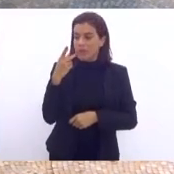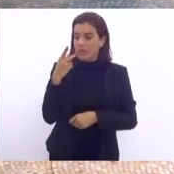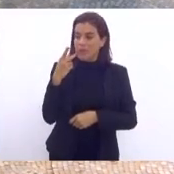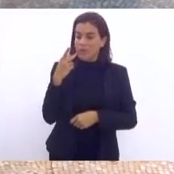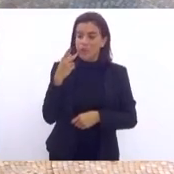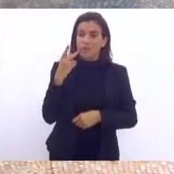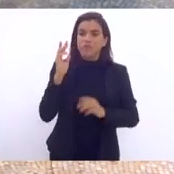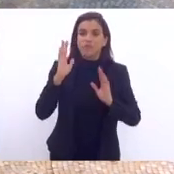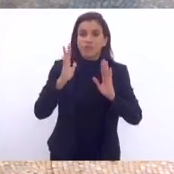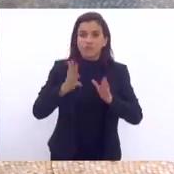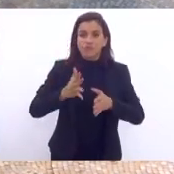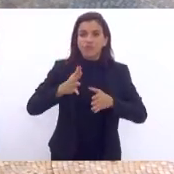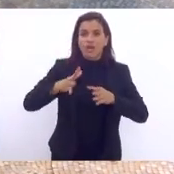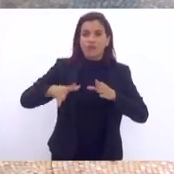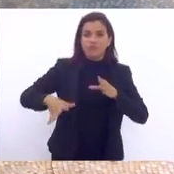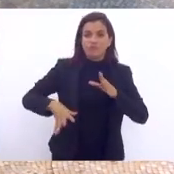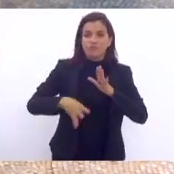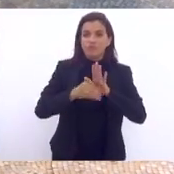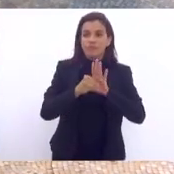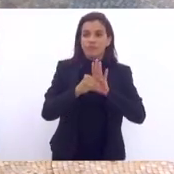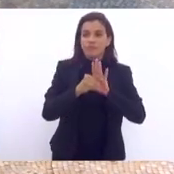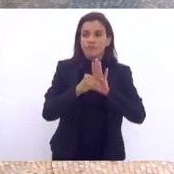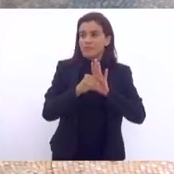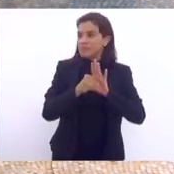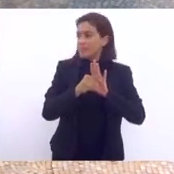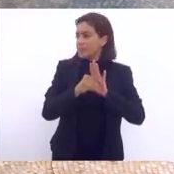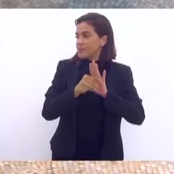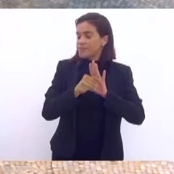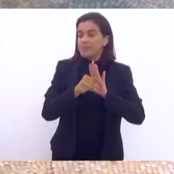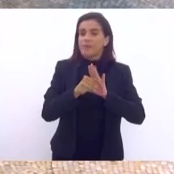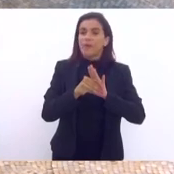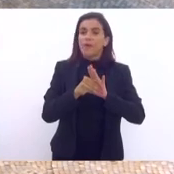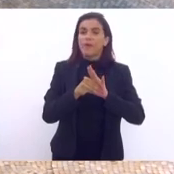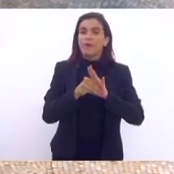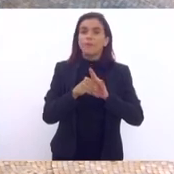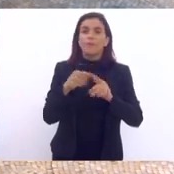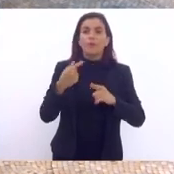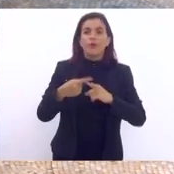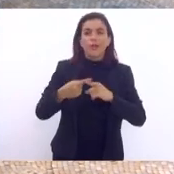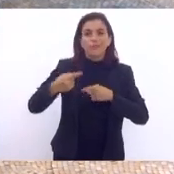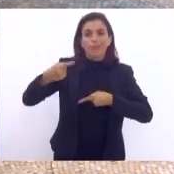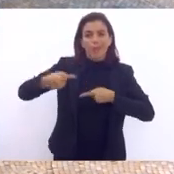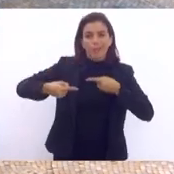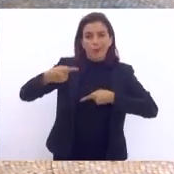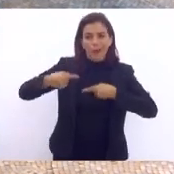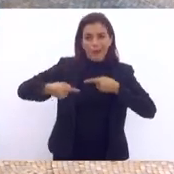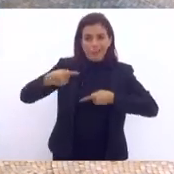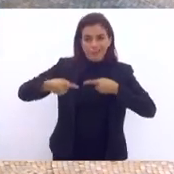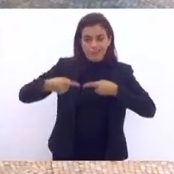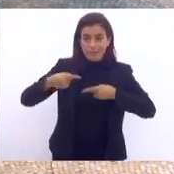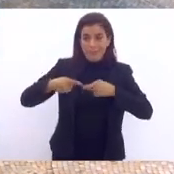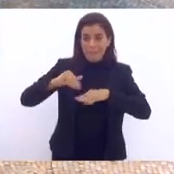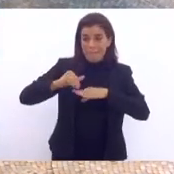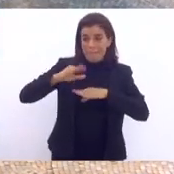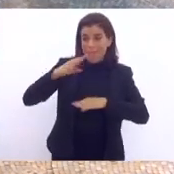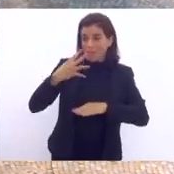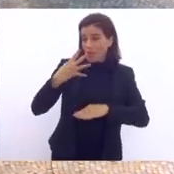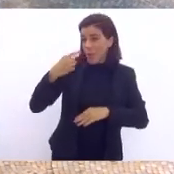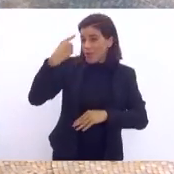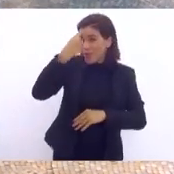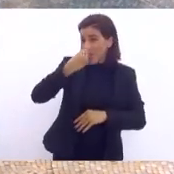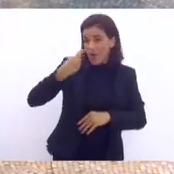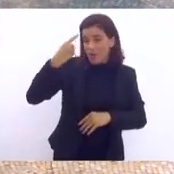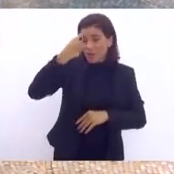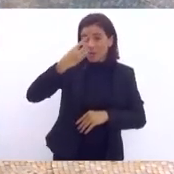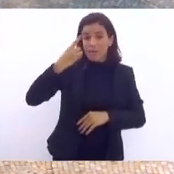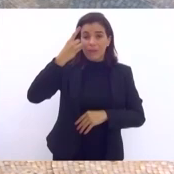que não entrou a emenda, mas porque no longo debate que nós fizemos, de mais de 4 horas, em que o deputado Luiz Paulo participou também,